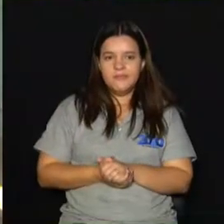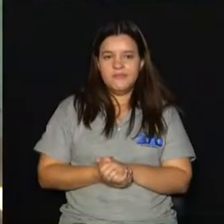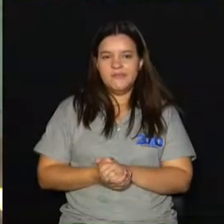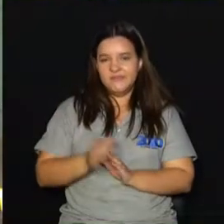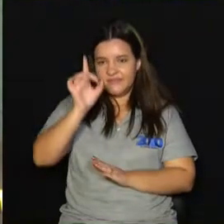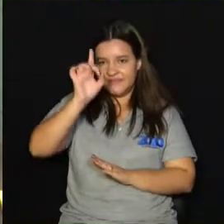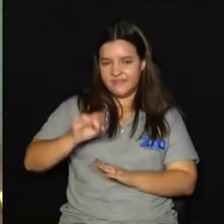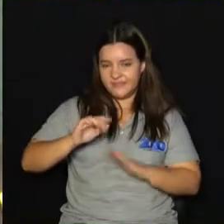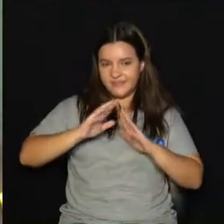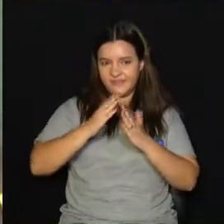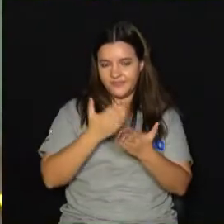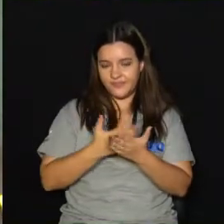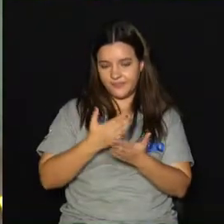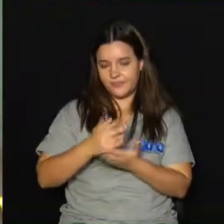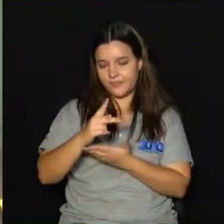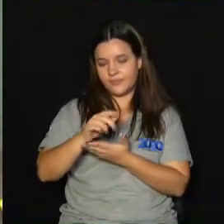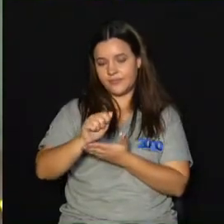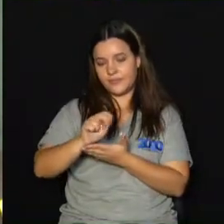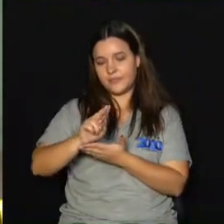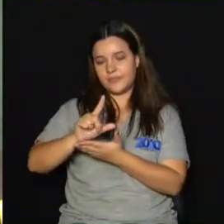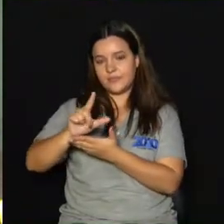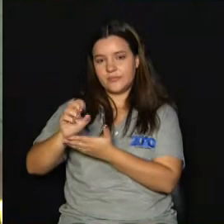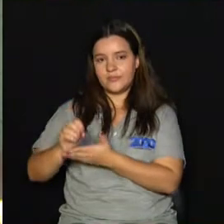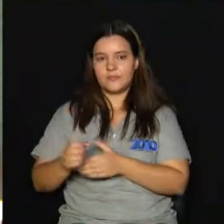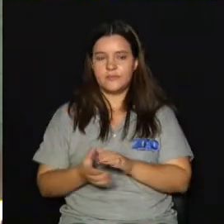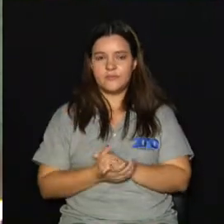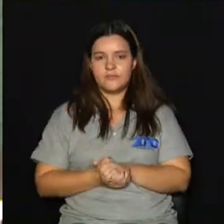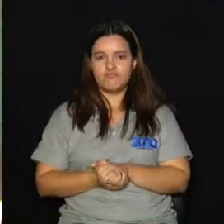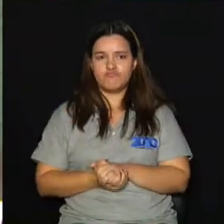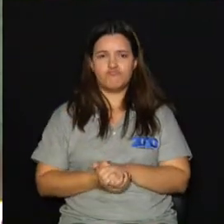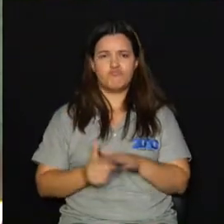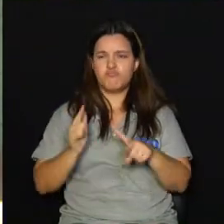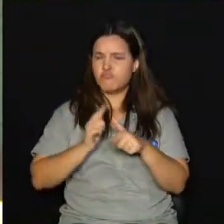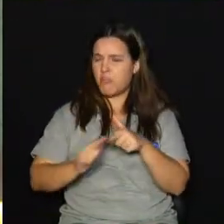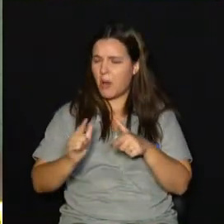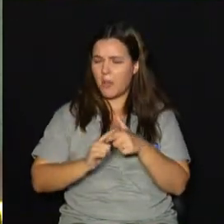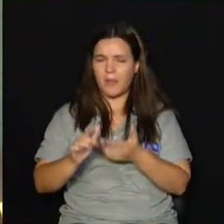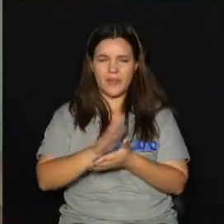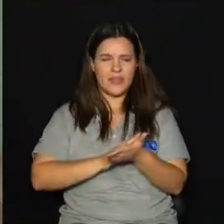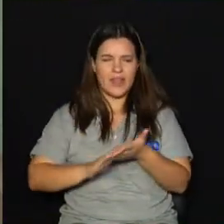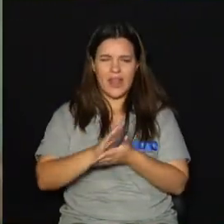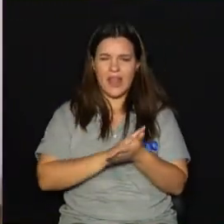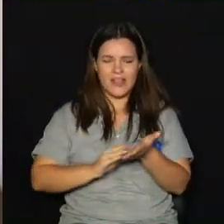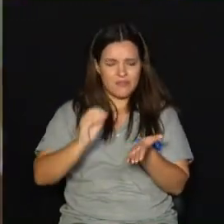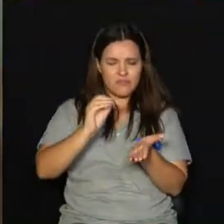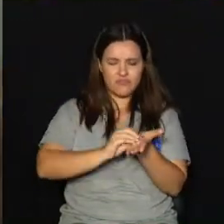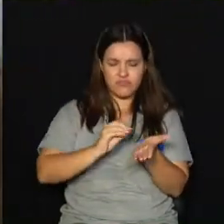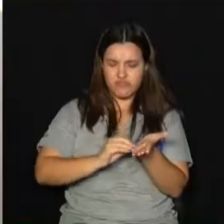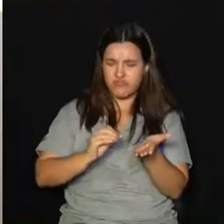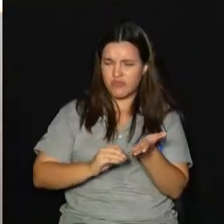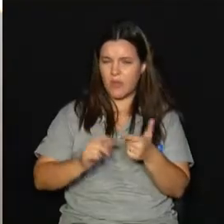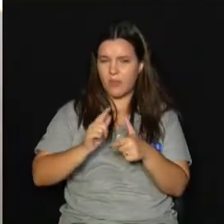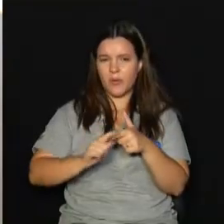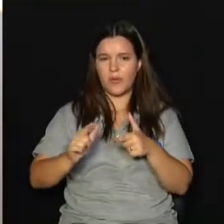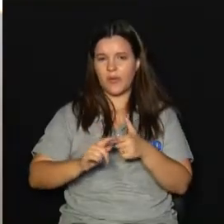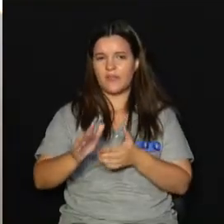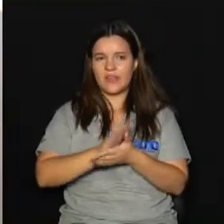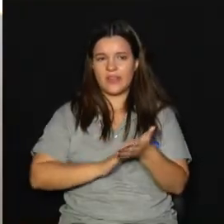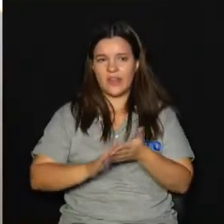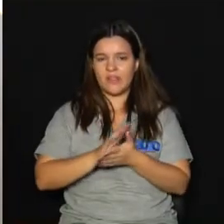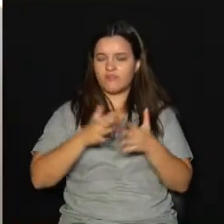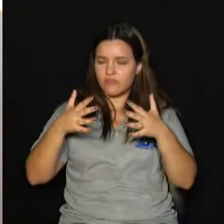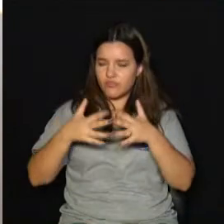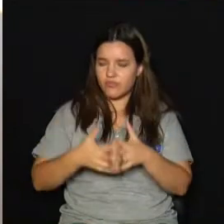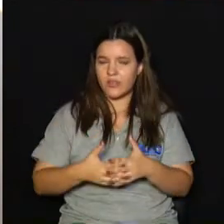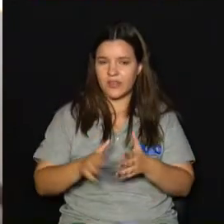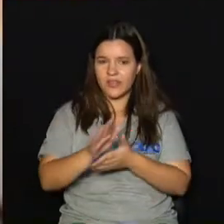o diretor aqui da escola, o Paulo Rogério Suman, disse que não houve nenhum tipo de problema, nenhum registro de complicação.